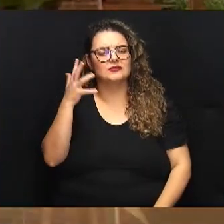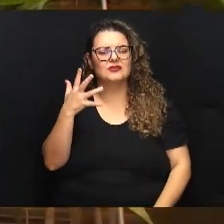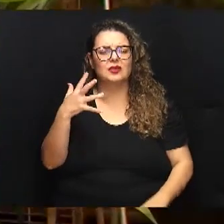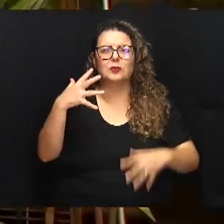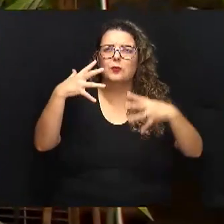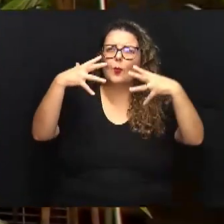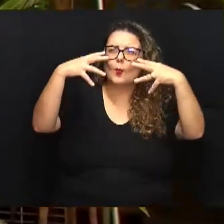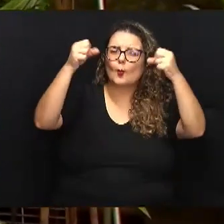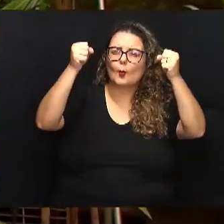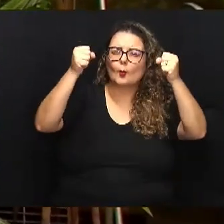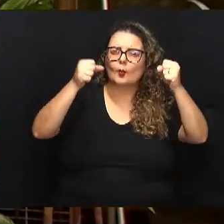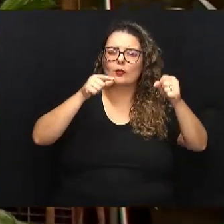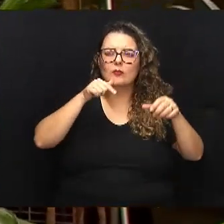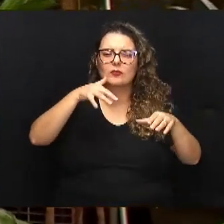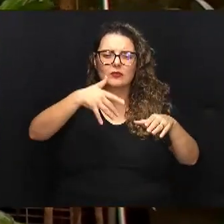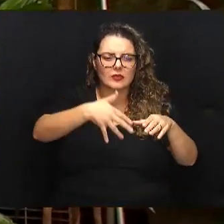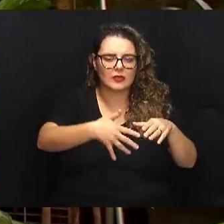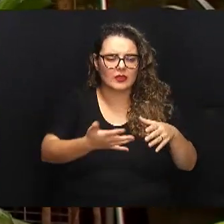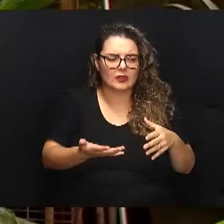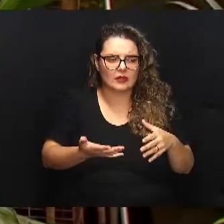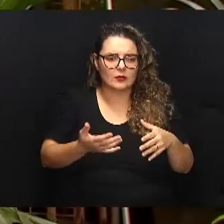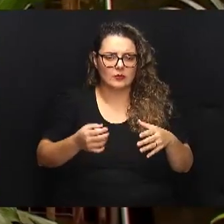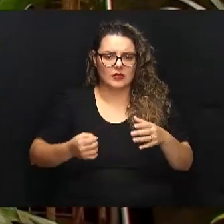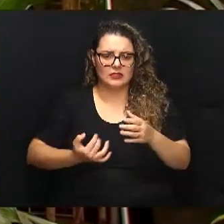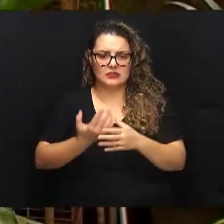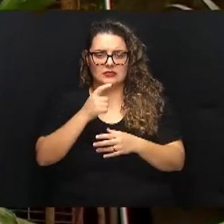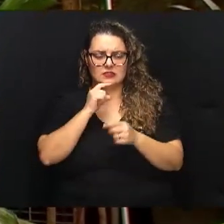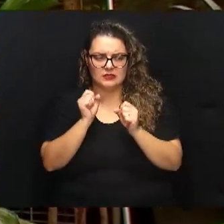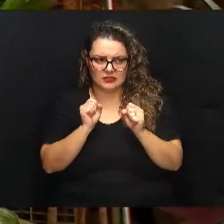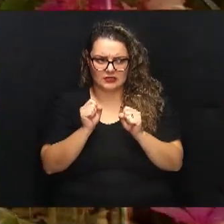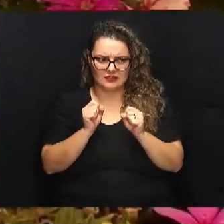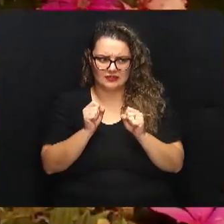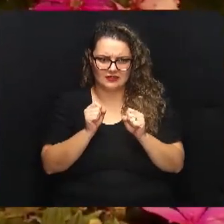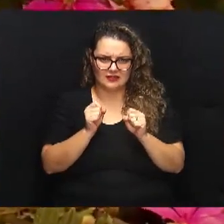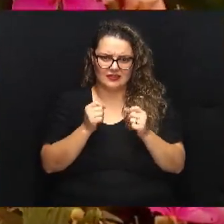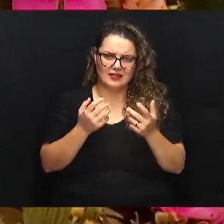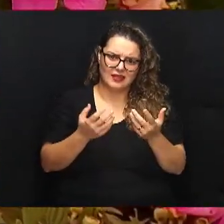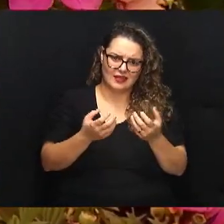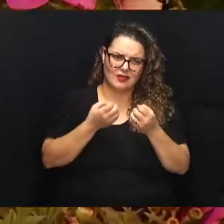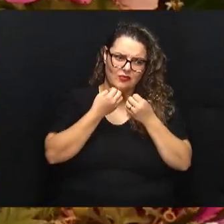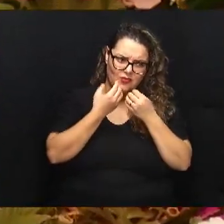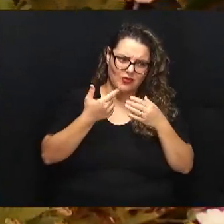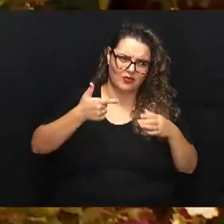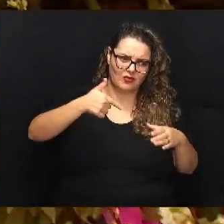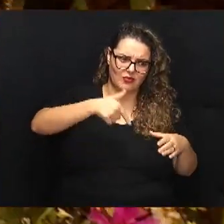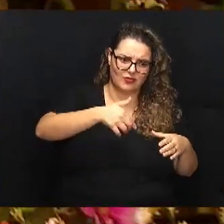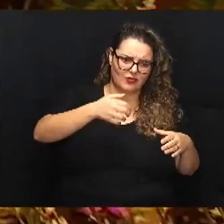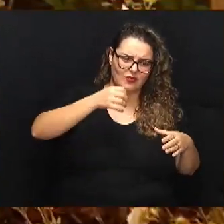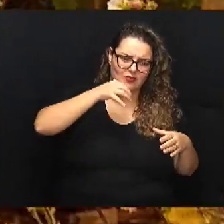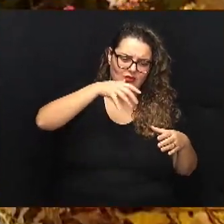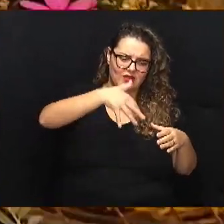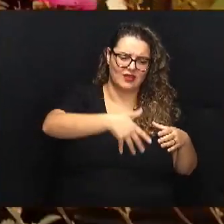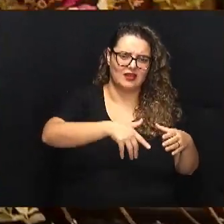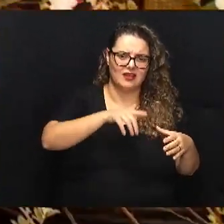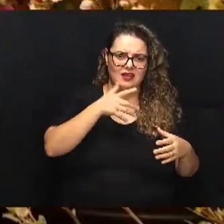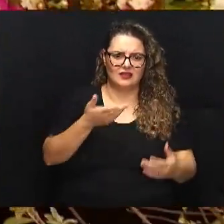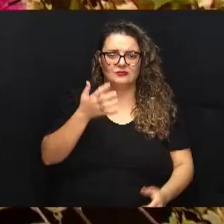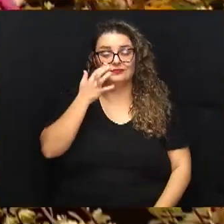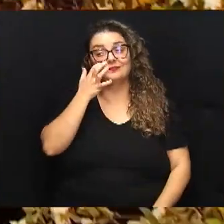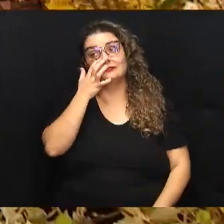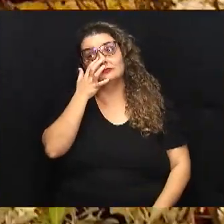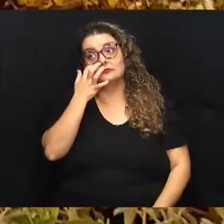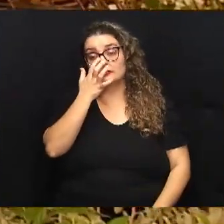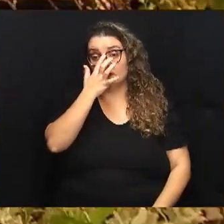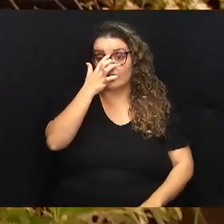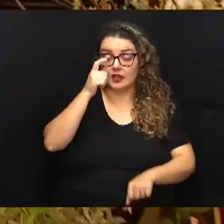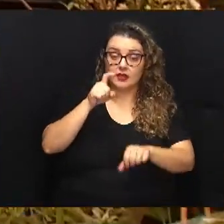seco, deixa eu aguar aqui, mas se a planta é de inverno, será que convém pôr muita água? Depende do local que ela está